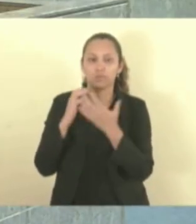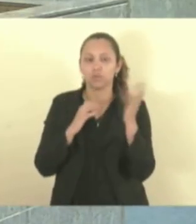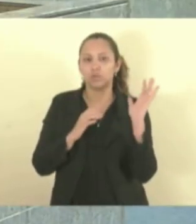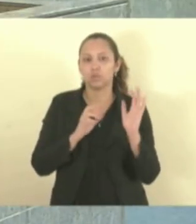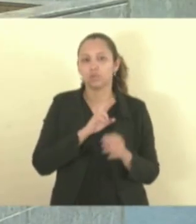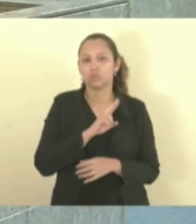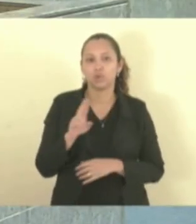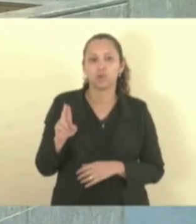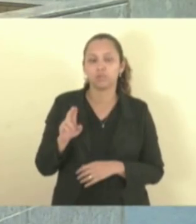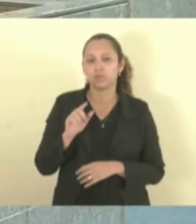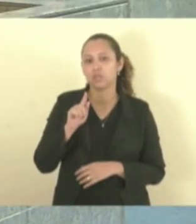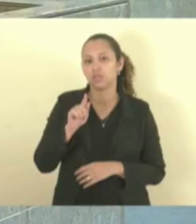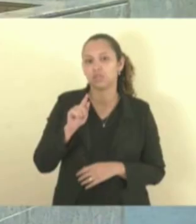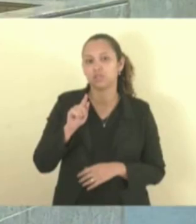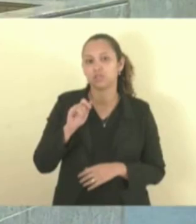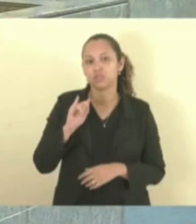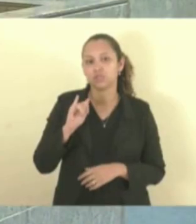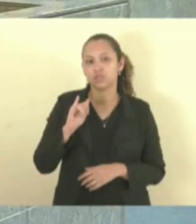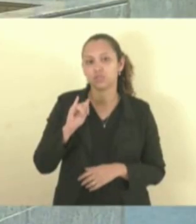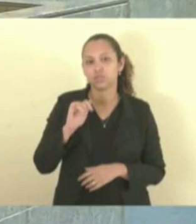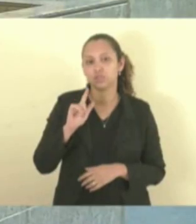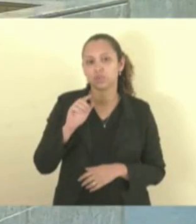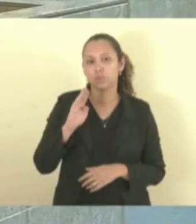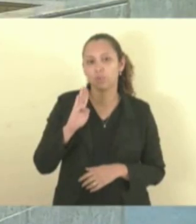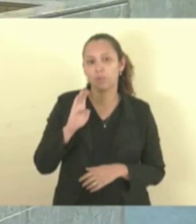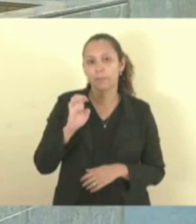Gilberto Fonseca Barroso.